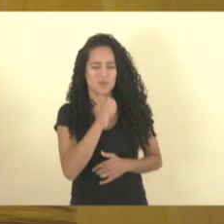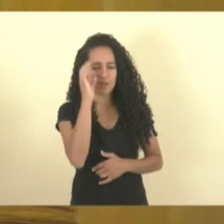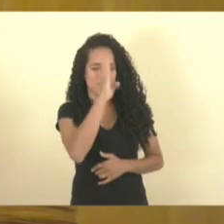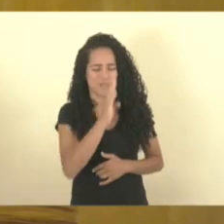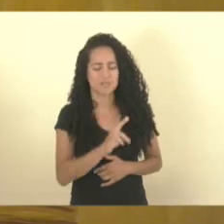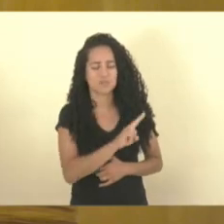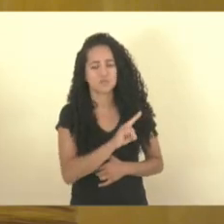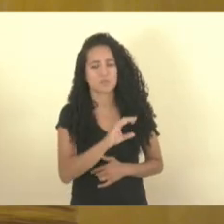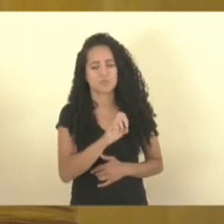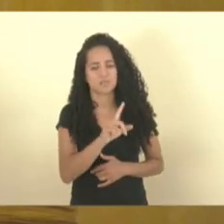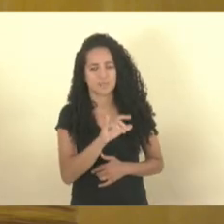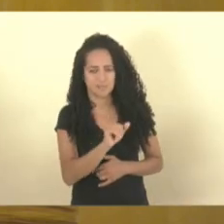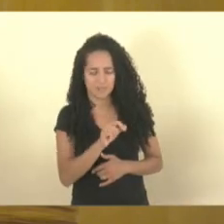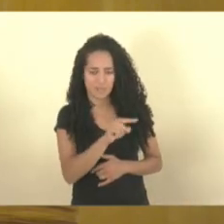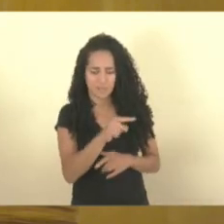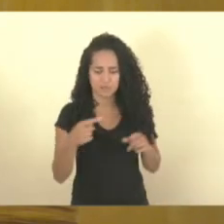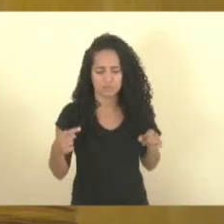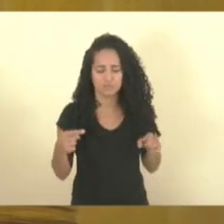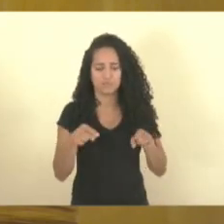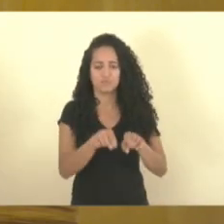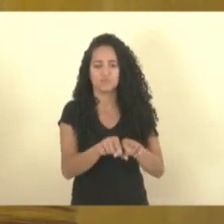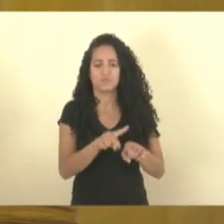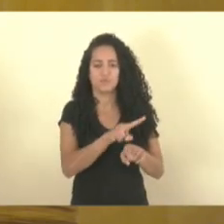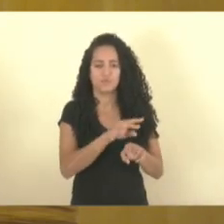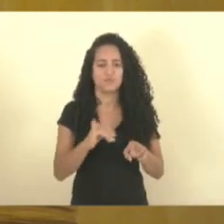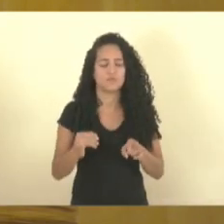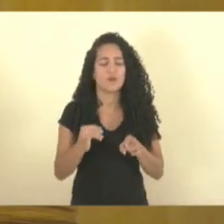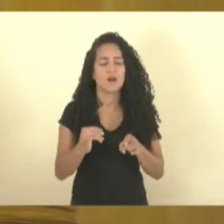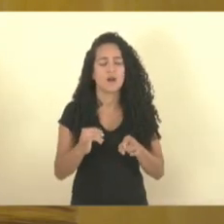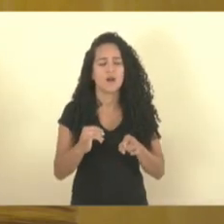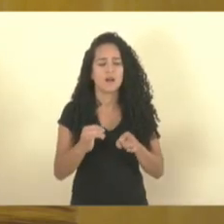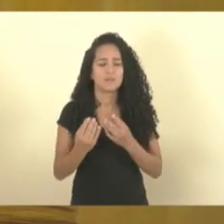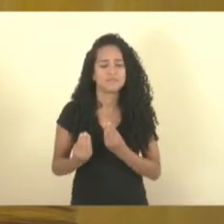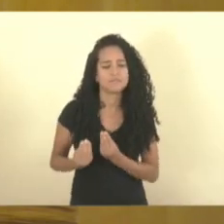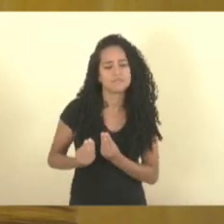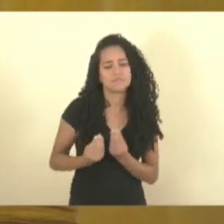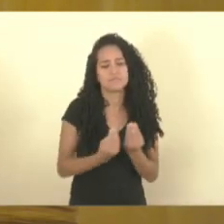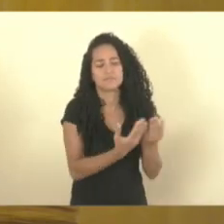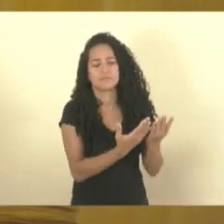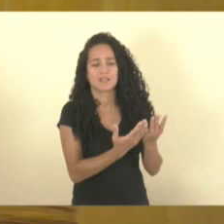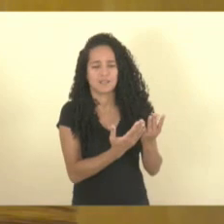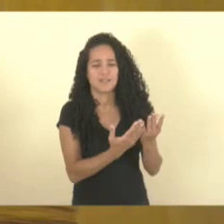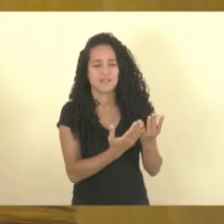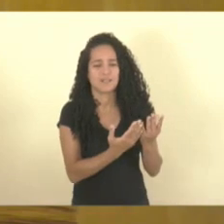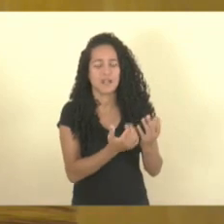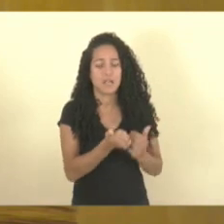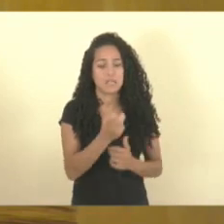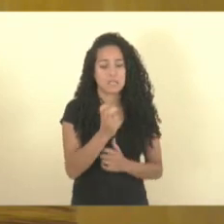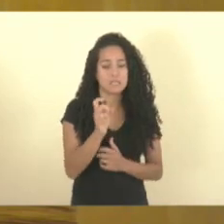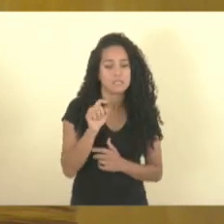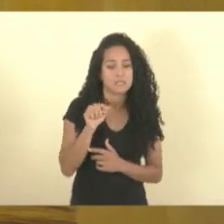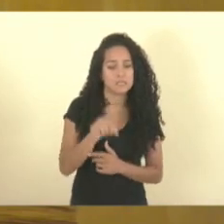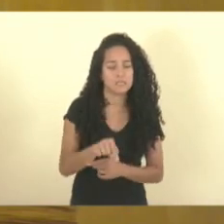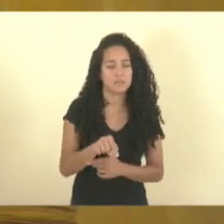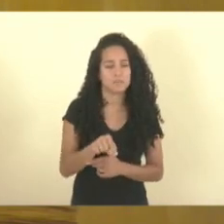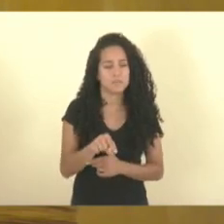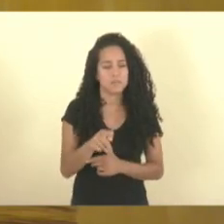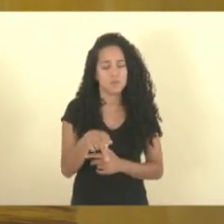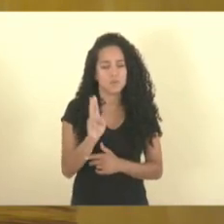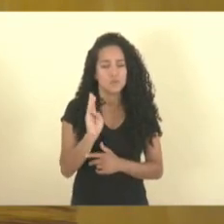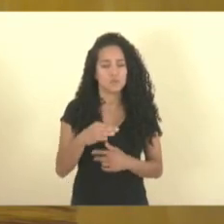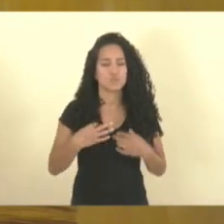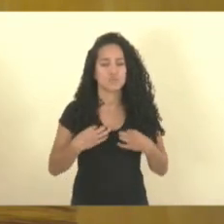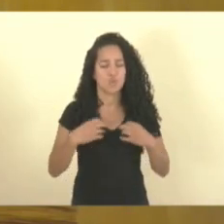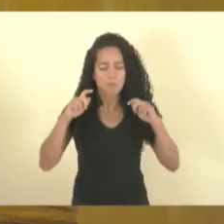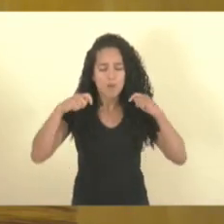Lordac, intenciona mandar para o estado do Rio Grande do Sul 15 mil quilos de roupas e cobertores.